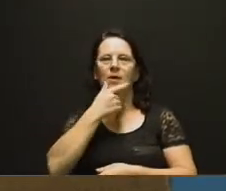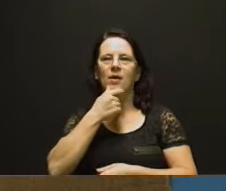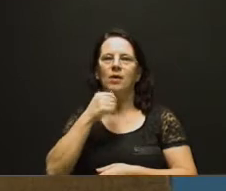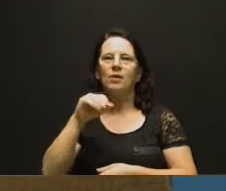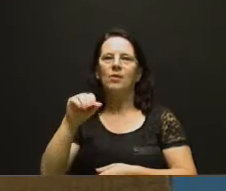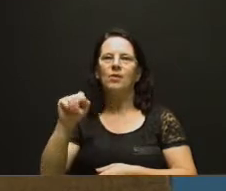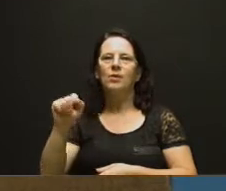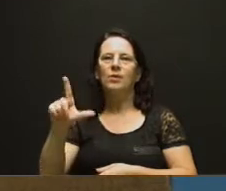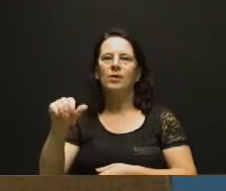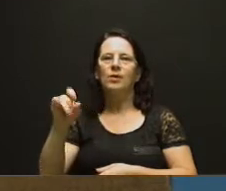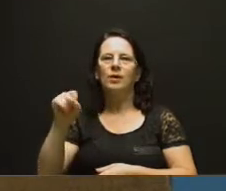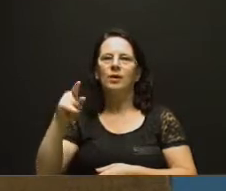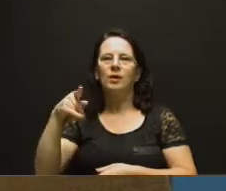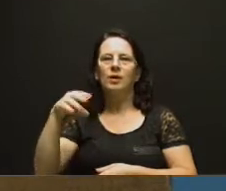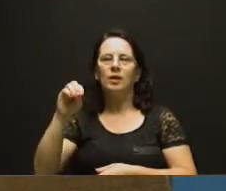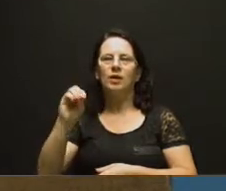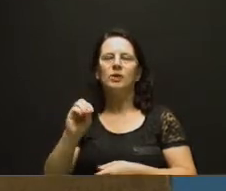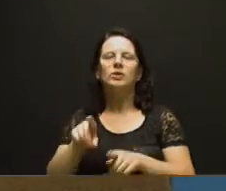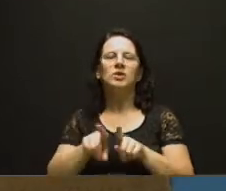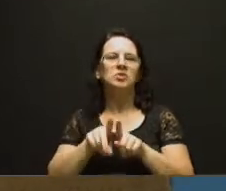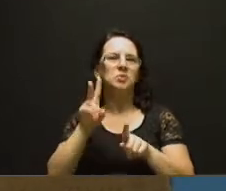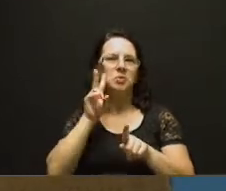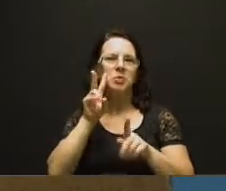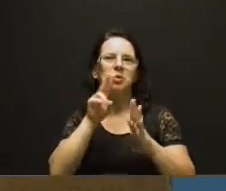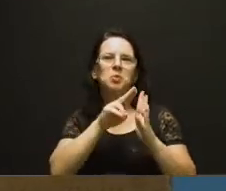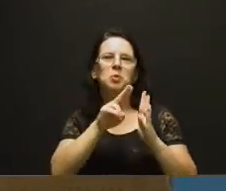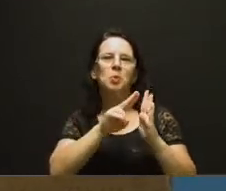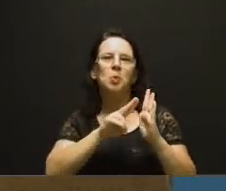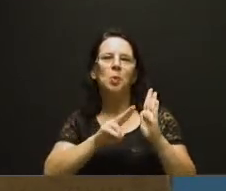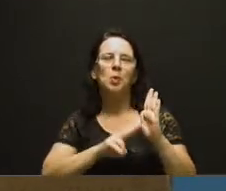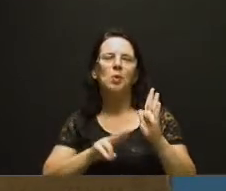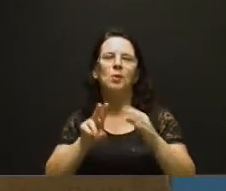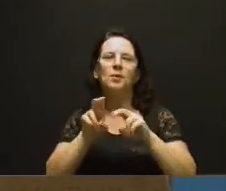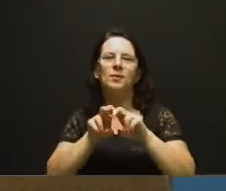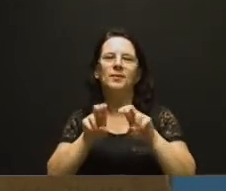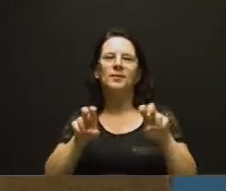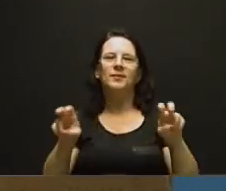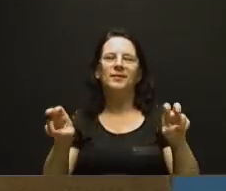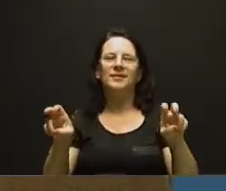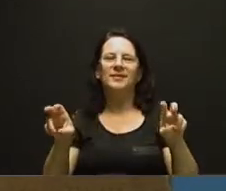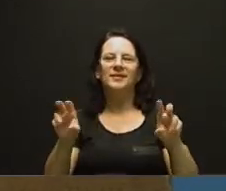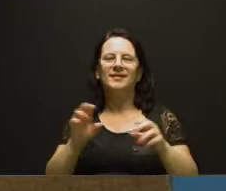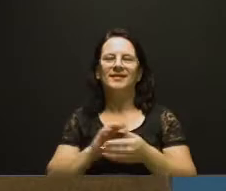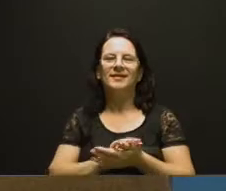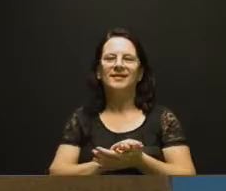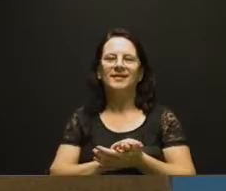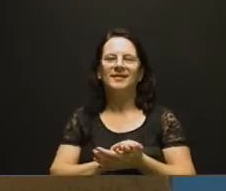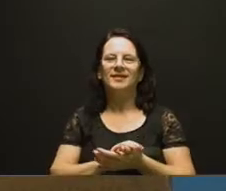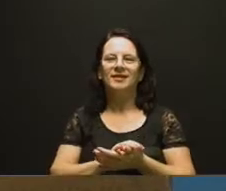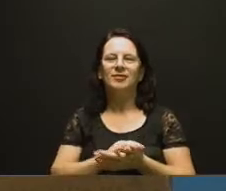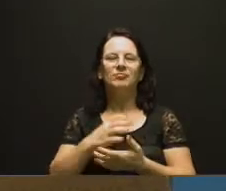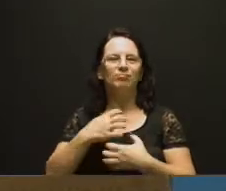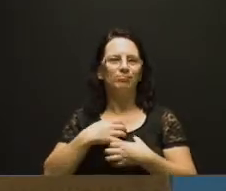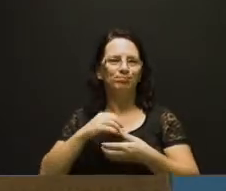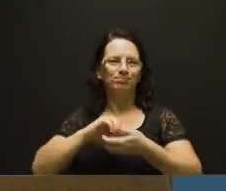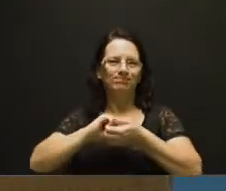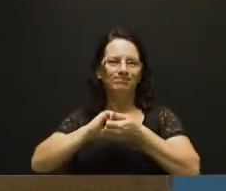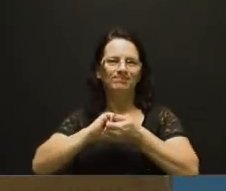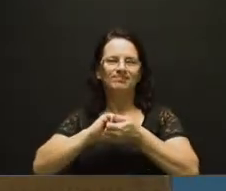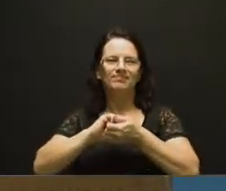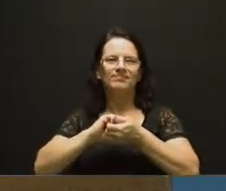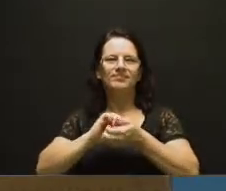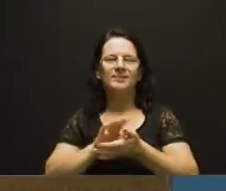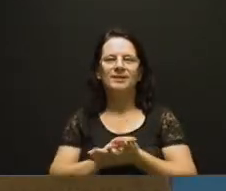todos que compõem a mesa que um não me lembro o nome de cada um mas sim todos cumprimentados